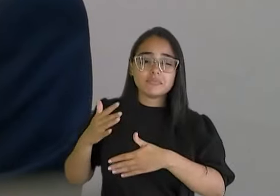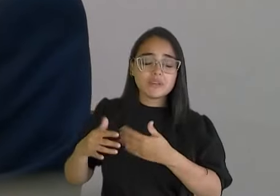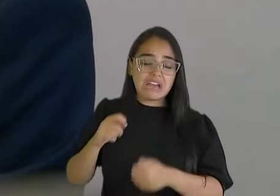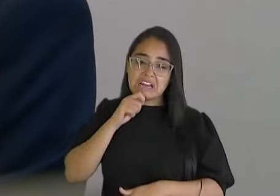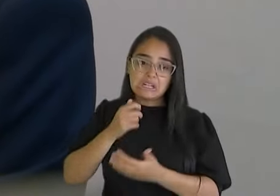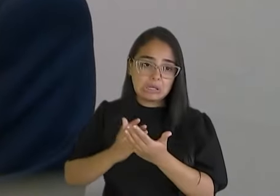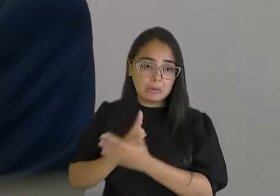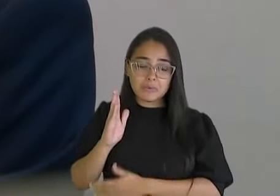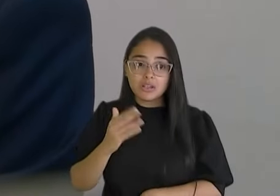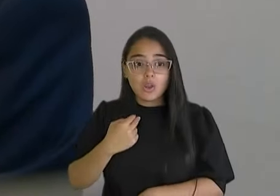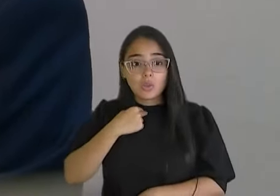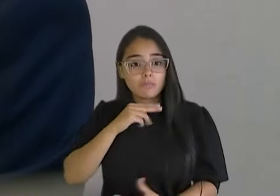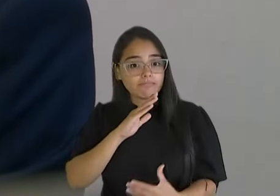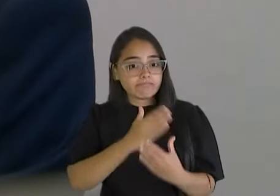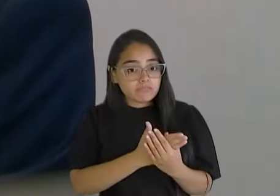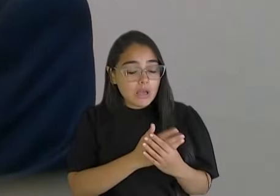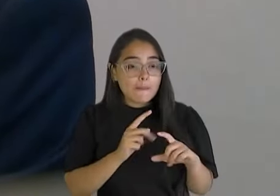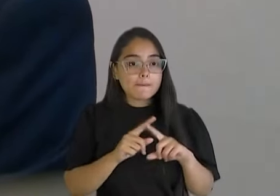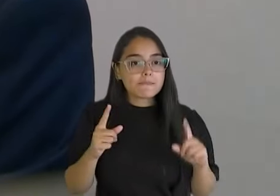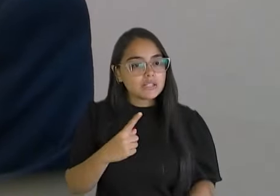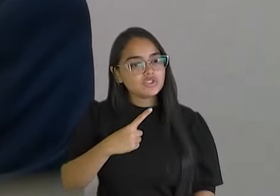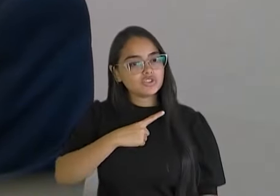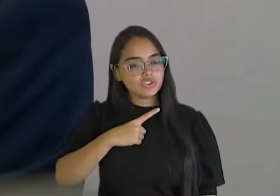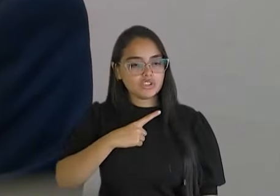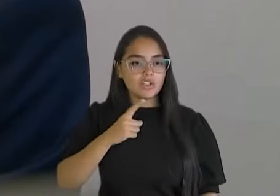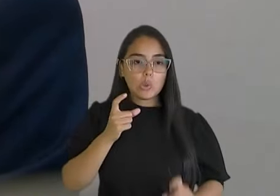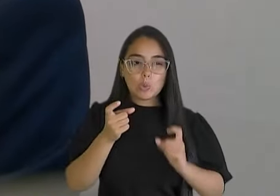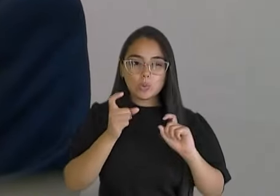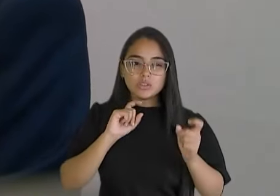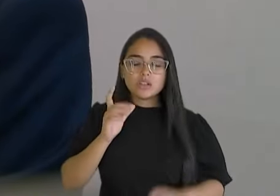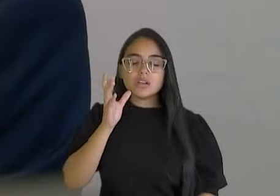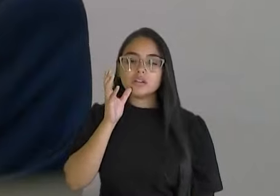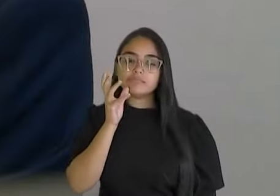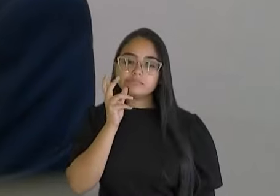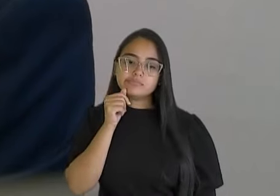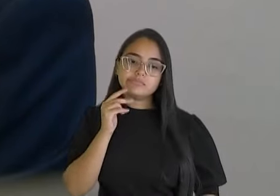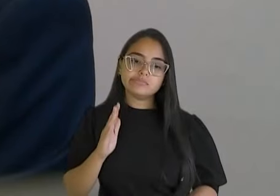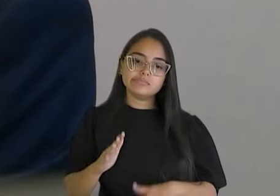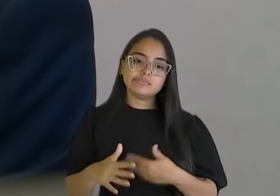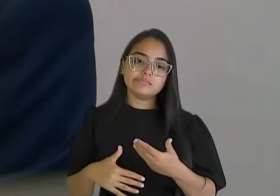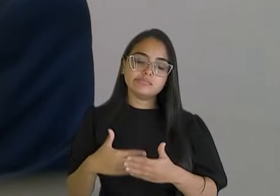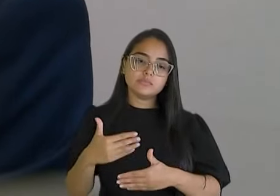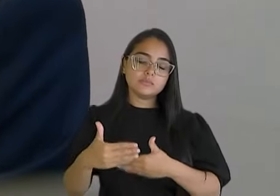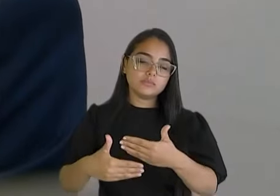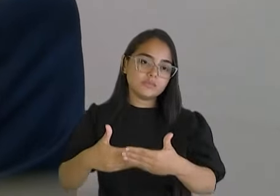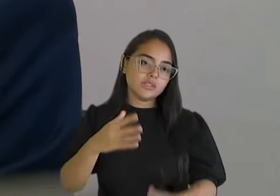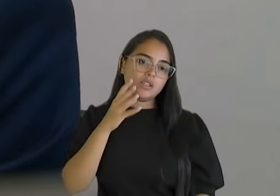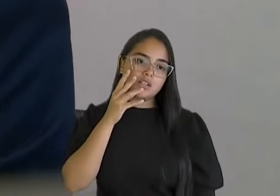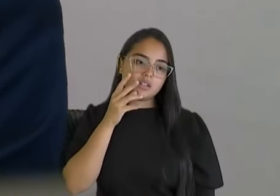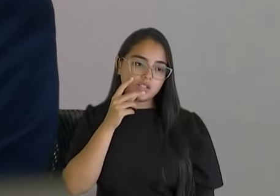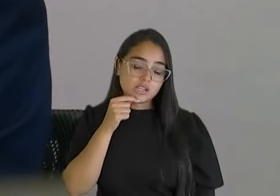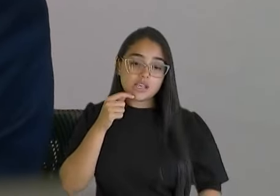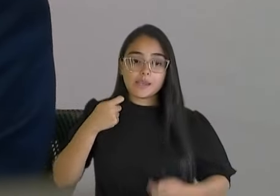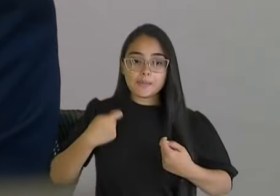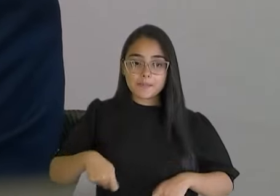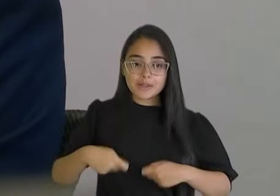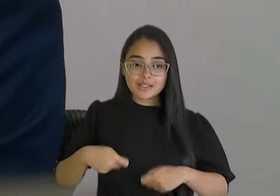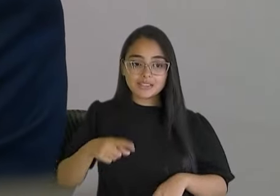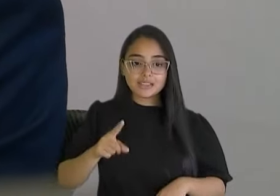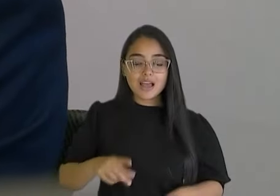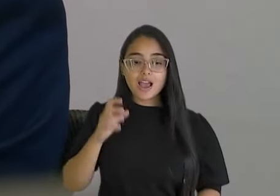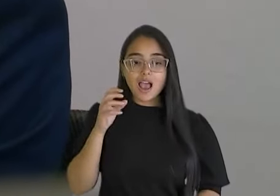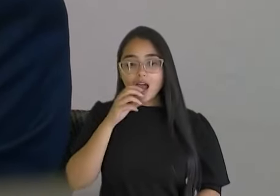não tenho como aplicá-lo. Mas existe, mas uma discussão ainda muito lenta no Brasil, né? O que necessitaria que fosse feito de forma